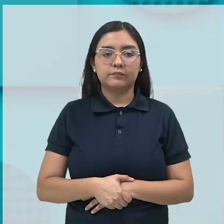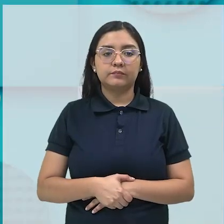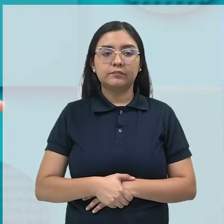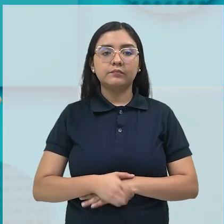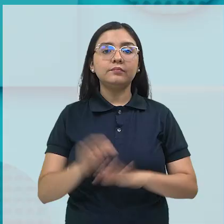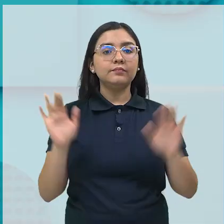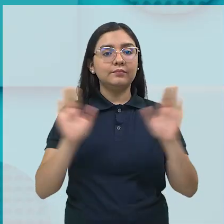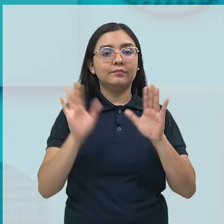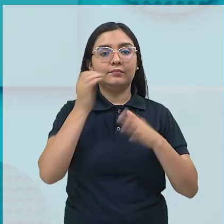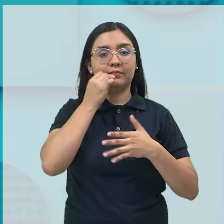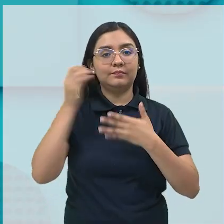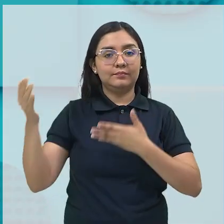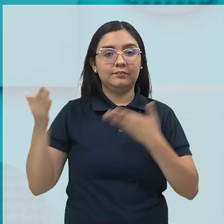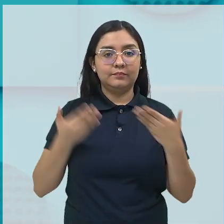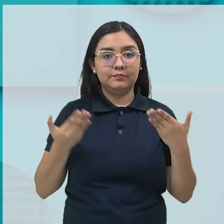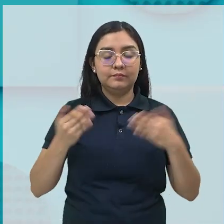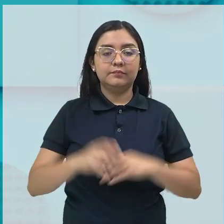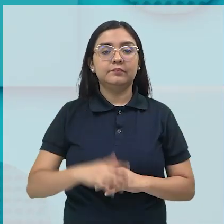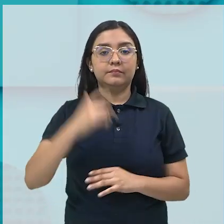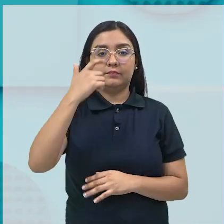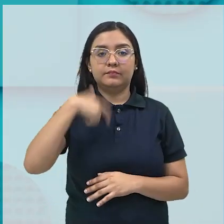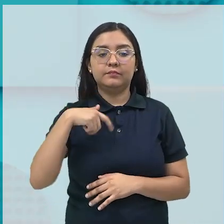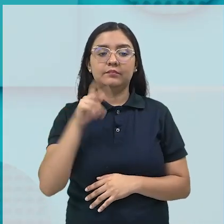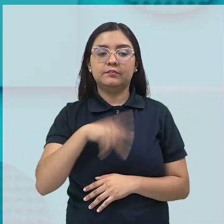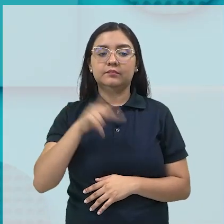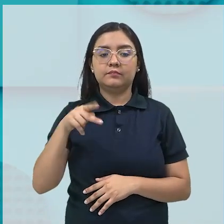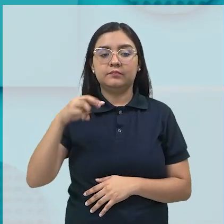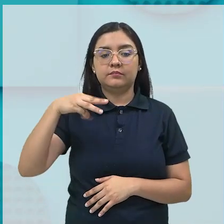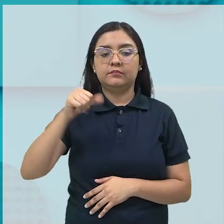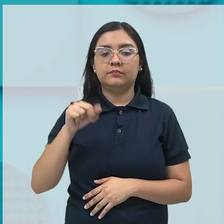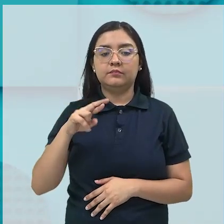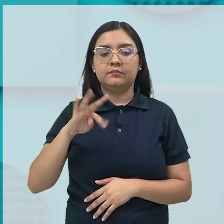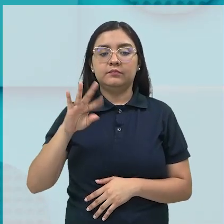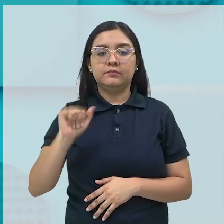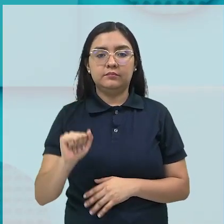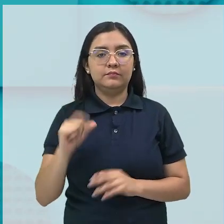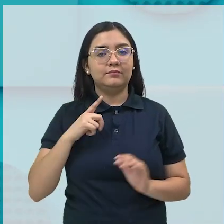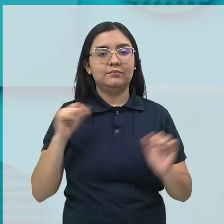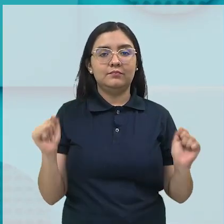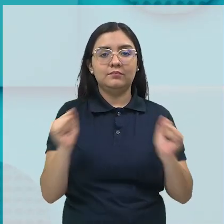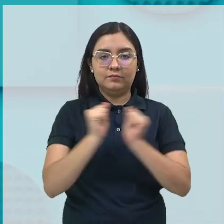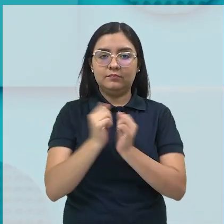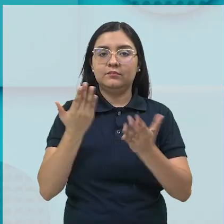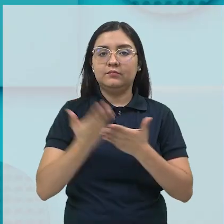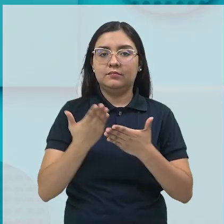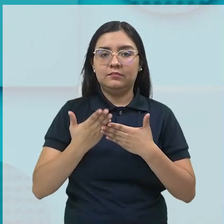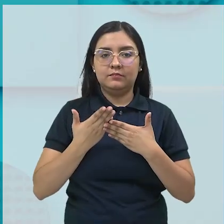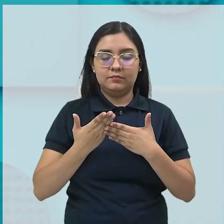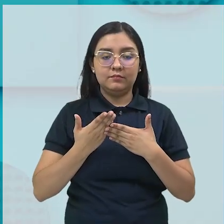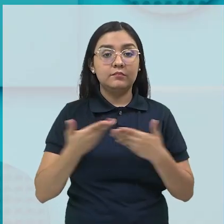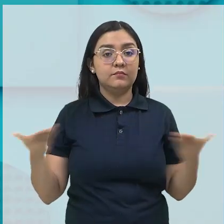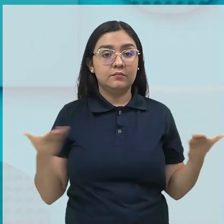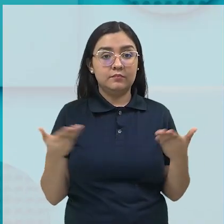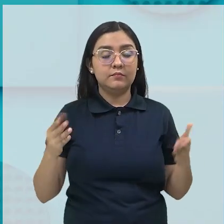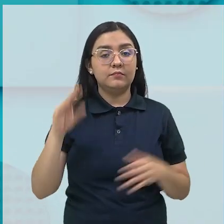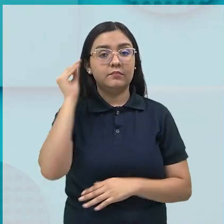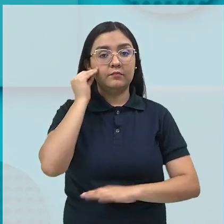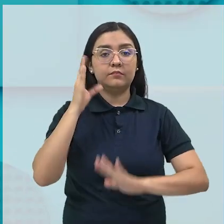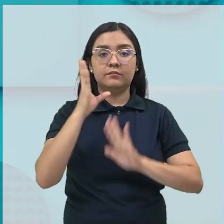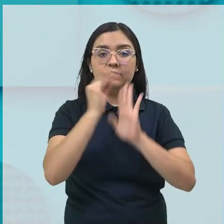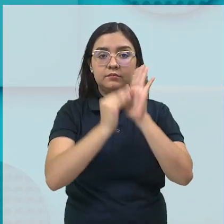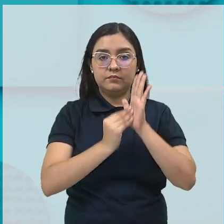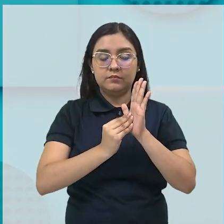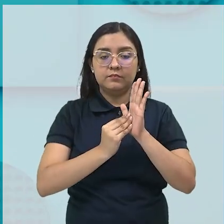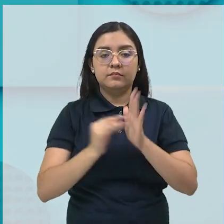sejam muito bem-vindos. Sou a professora Marta Patrícia e estaremos juntos na aula de hoje. Vamos então